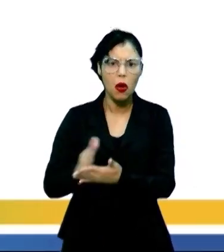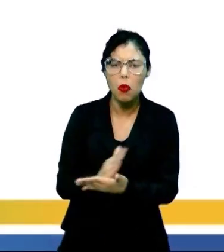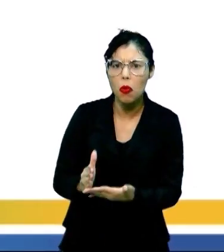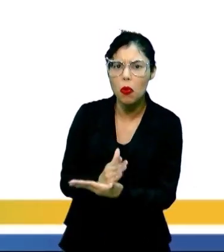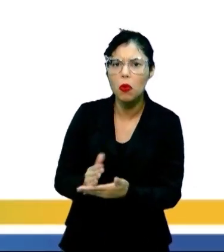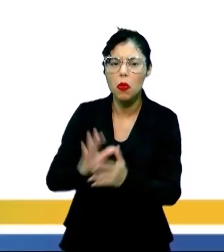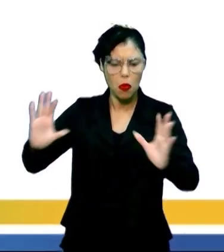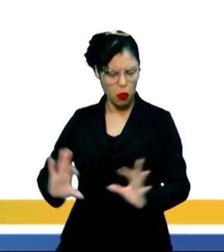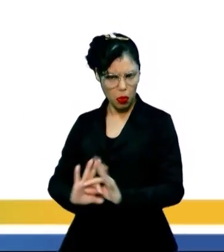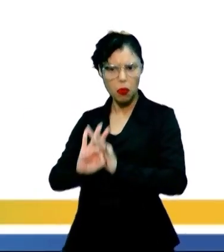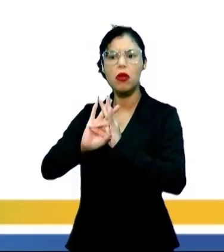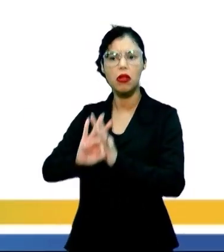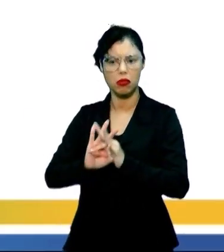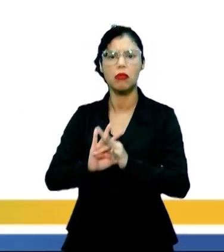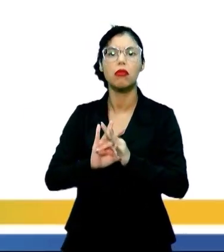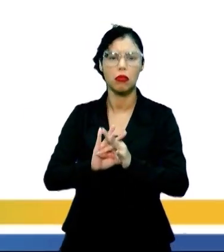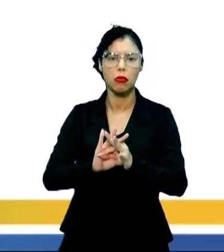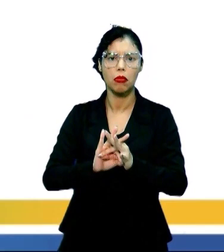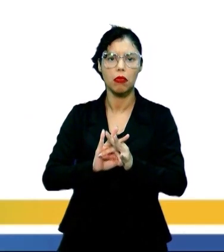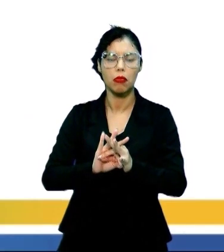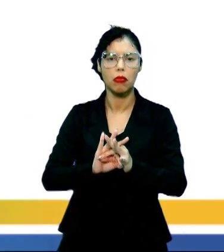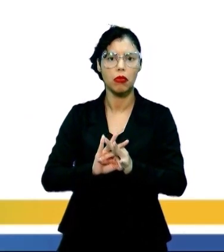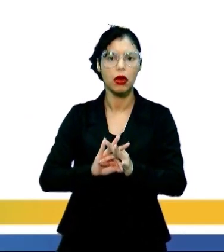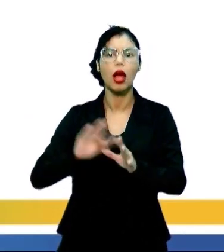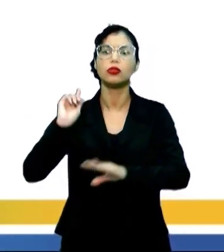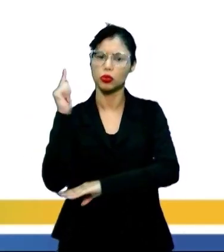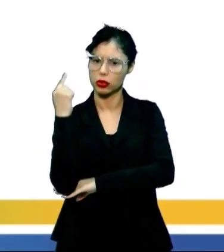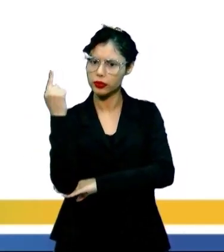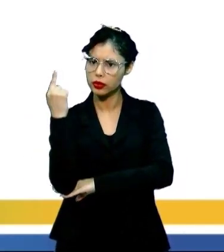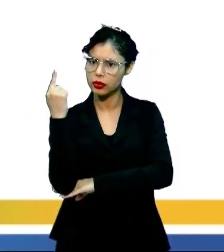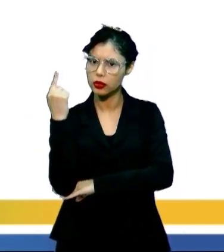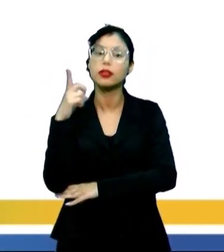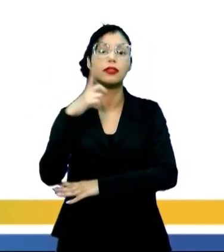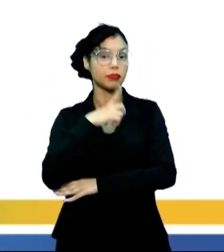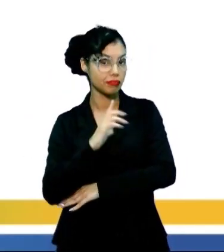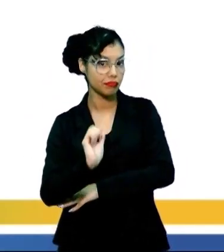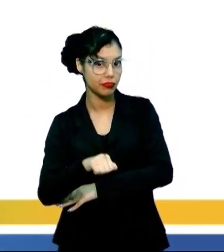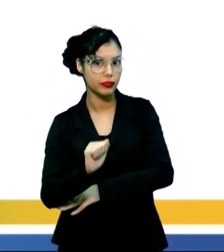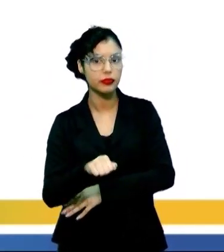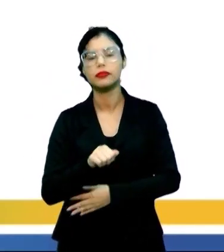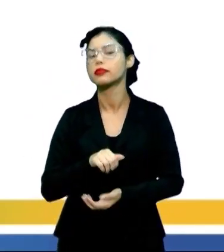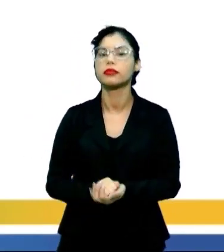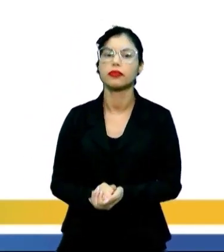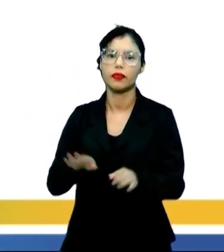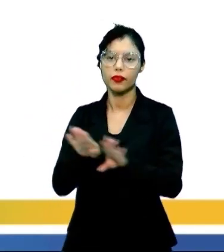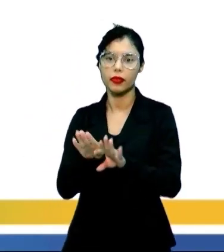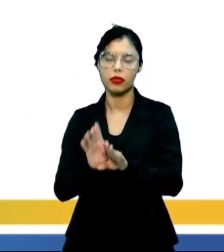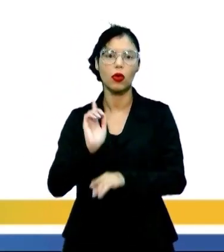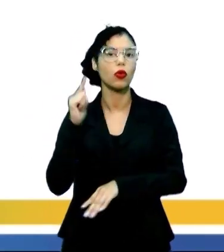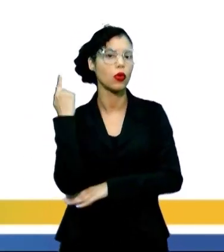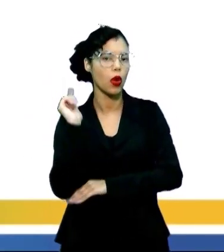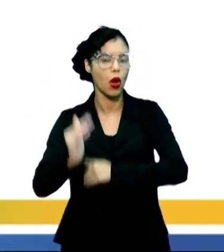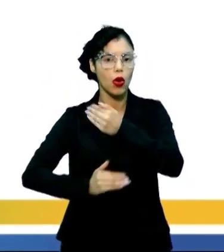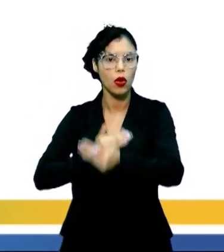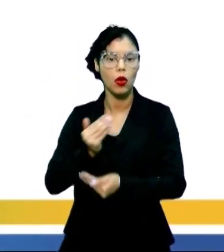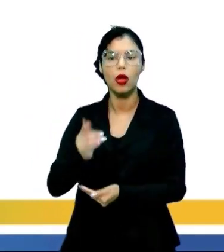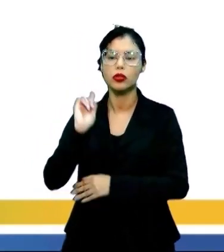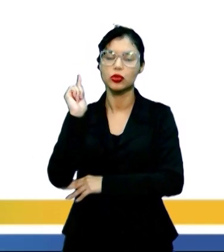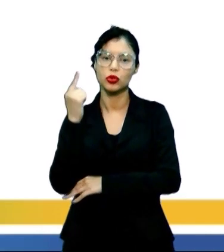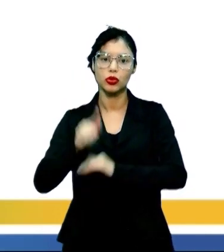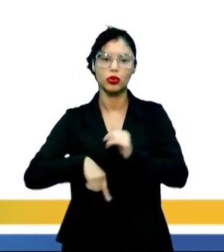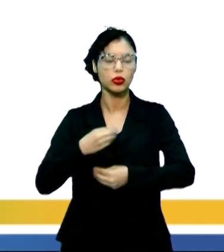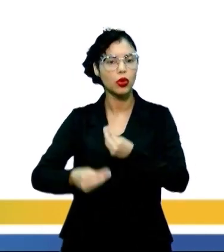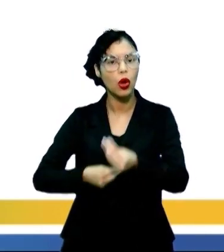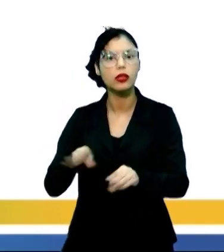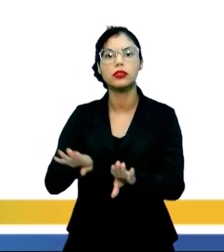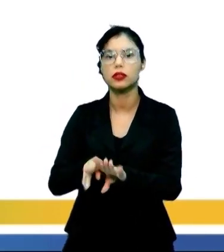ou alguma relação com a geografia? Tem. Processos geográficos, geológicos,